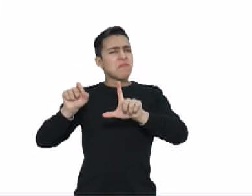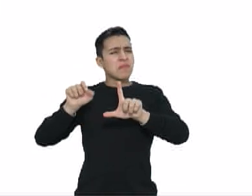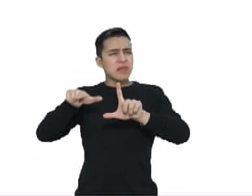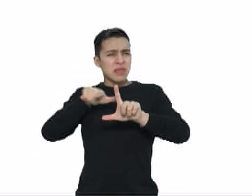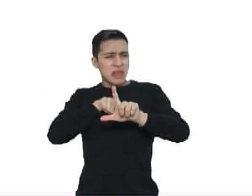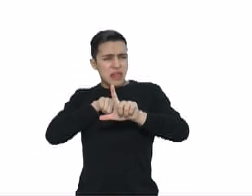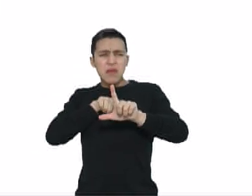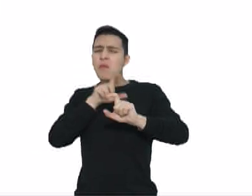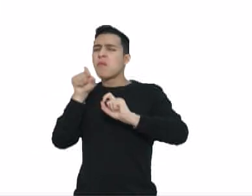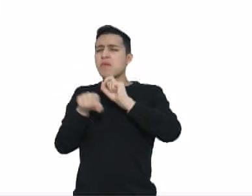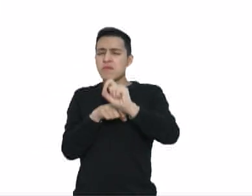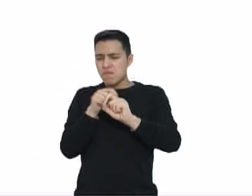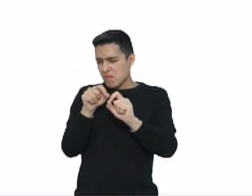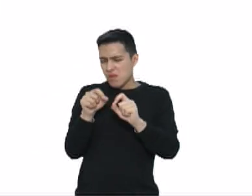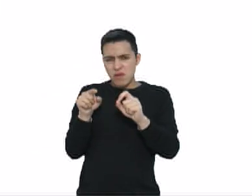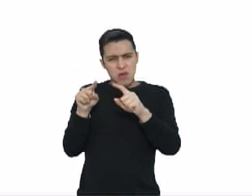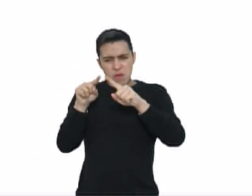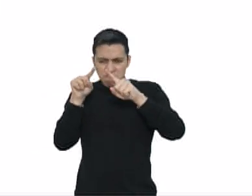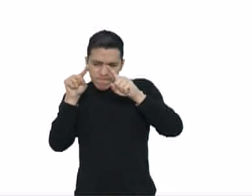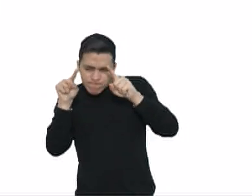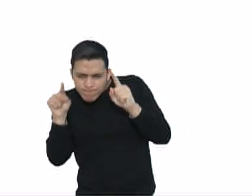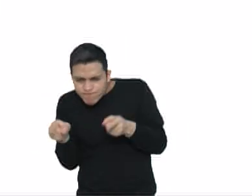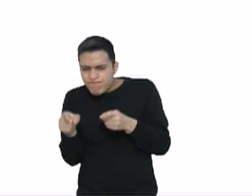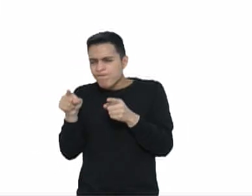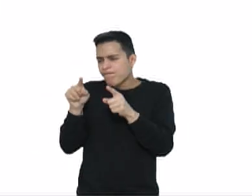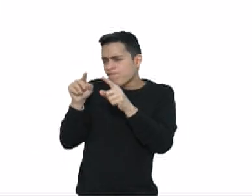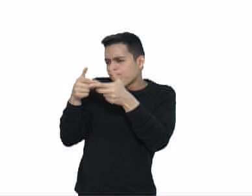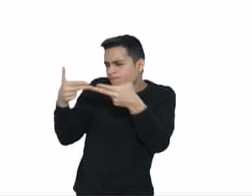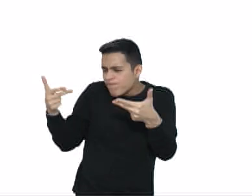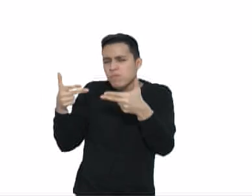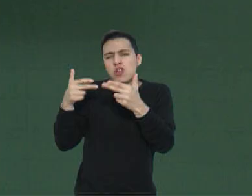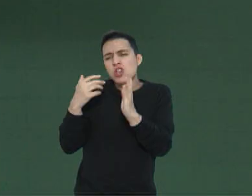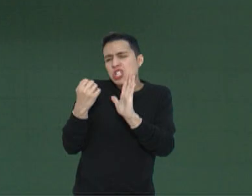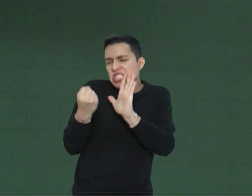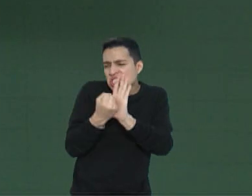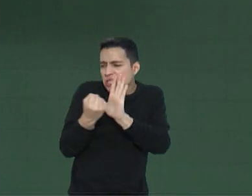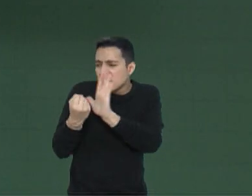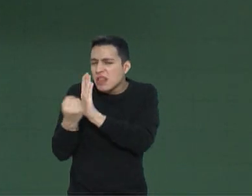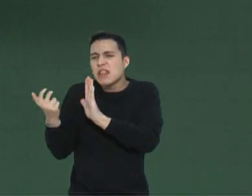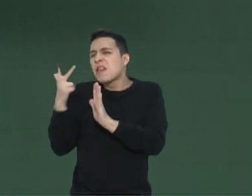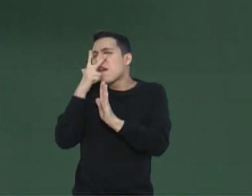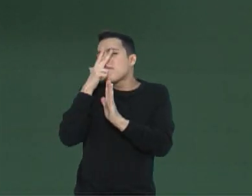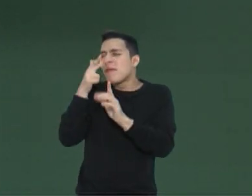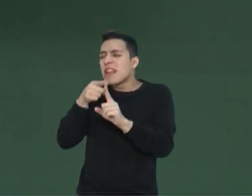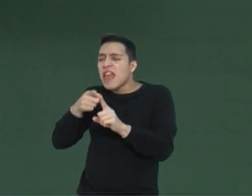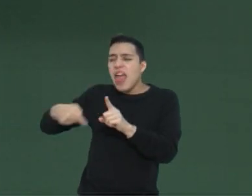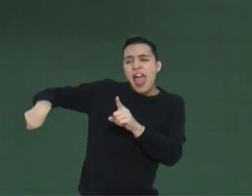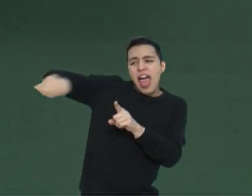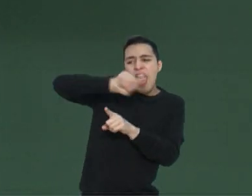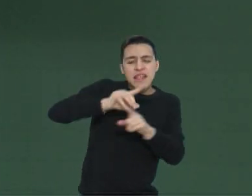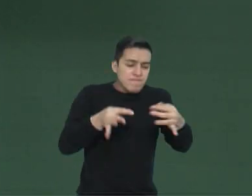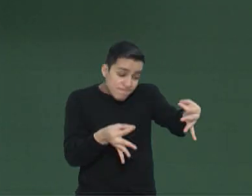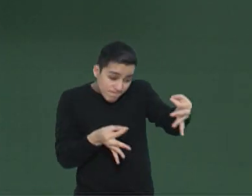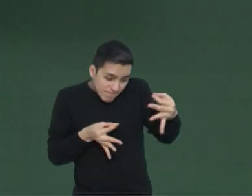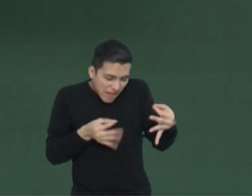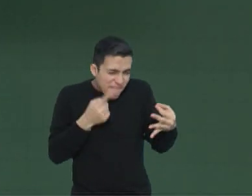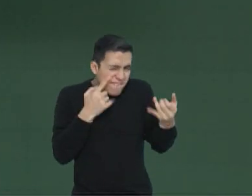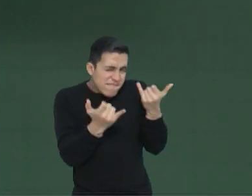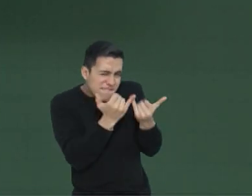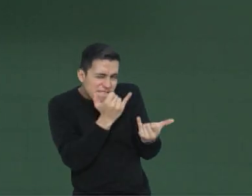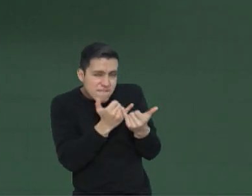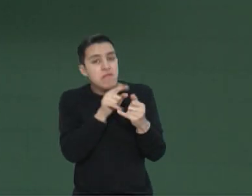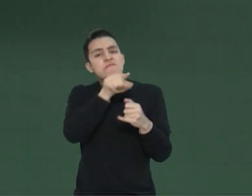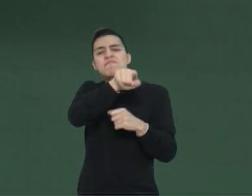coluna, segundo desenho, nós temos símbolos que nos lembram uma das partituras que nós acabamos de ver. Vocês